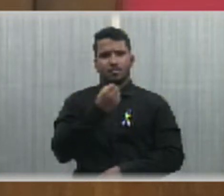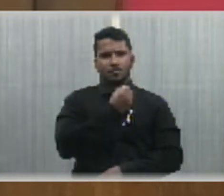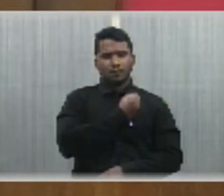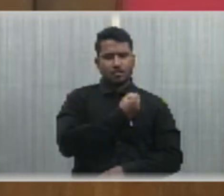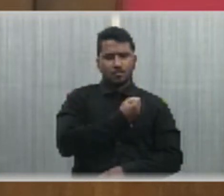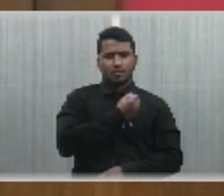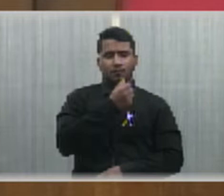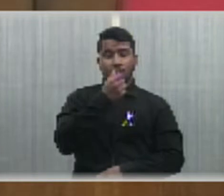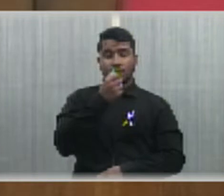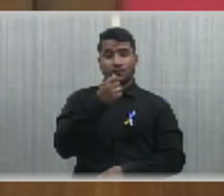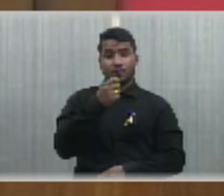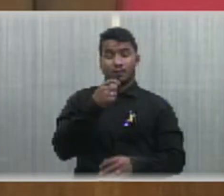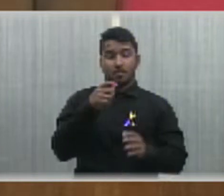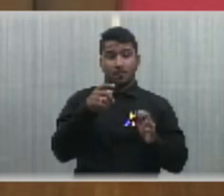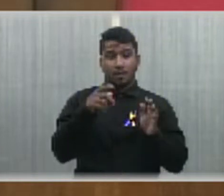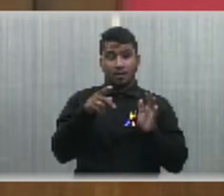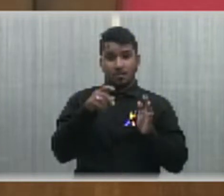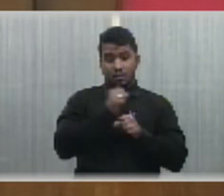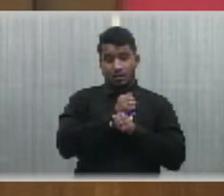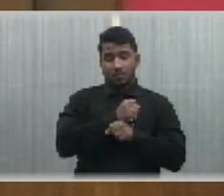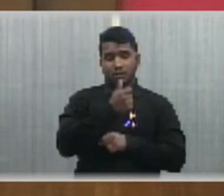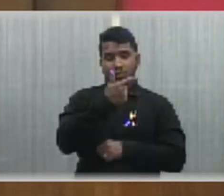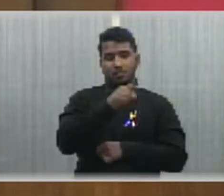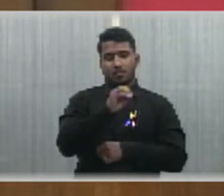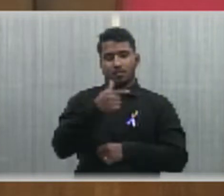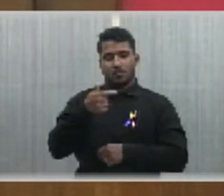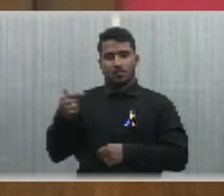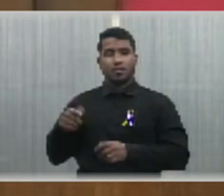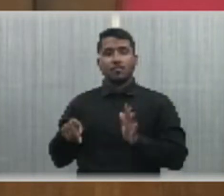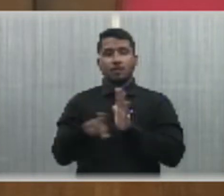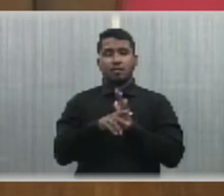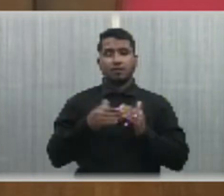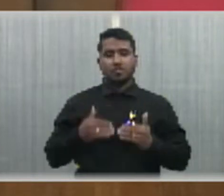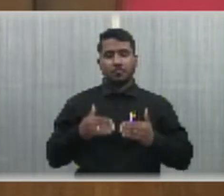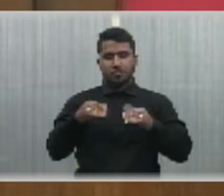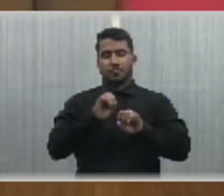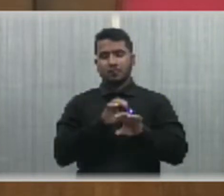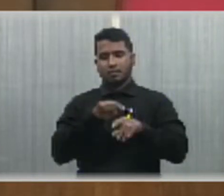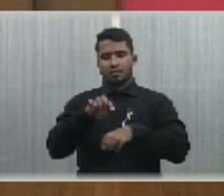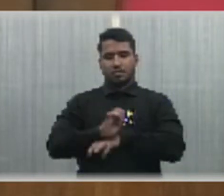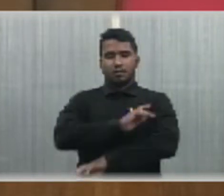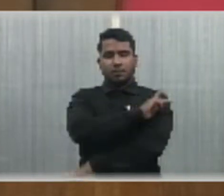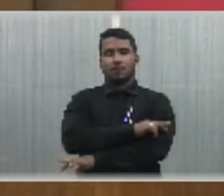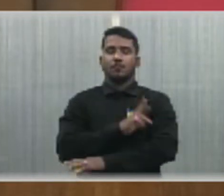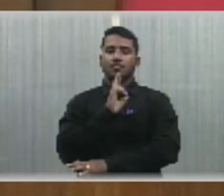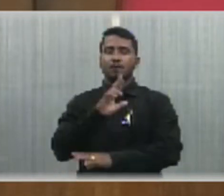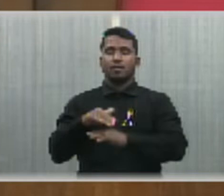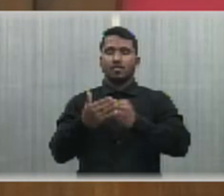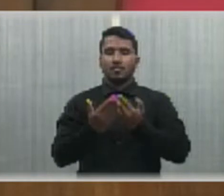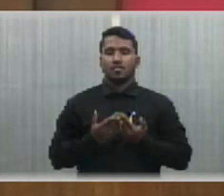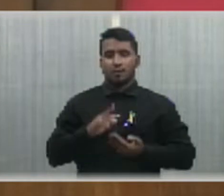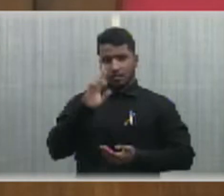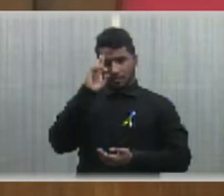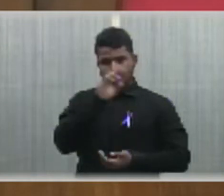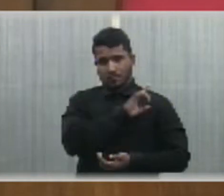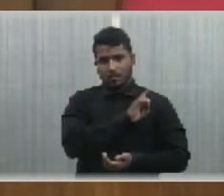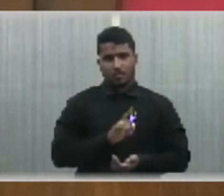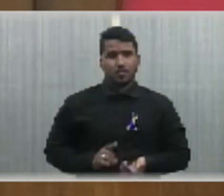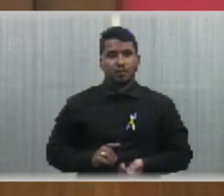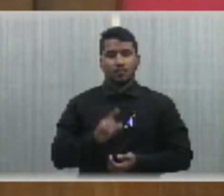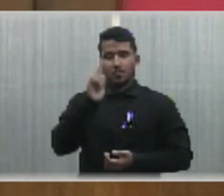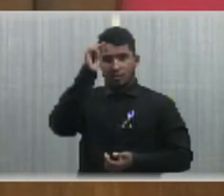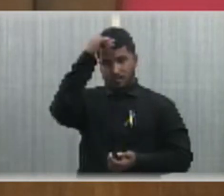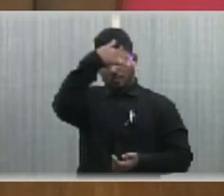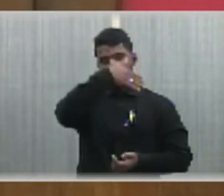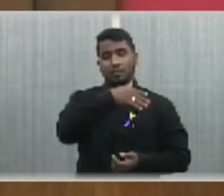484/2022, da Secretaria de Educação do Estado do Piauí, em resposta a requerimento do senhor deputado Gustavo